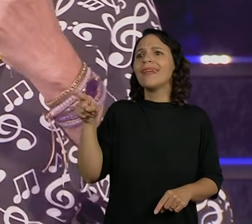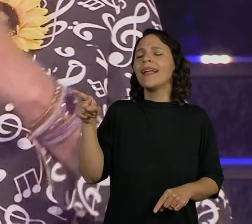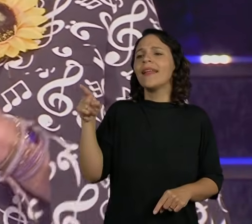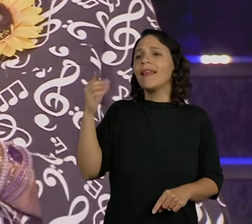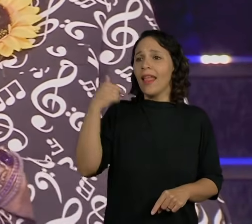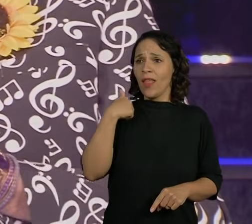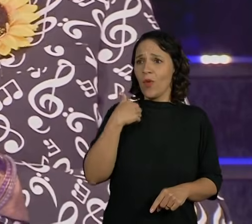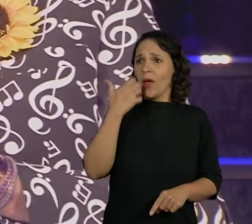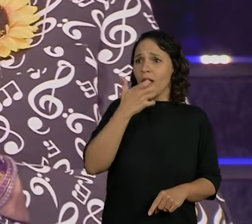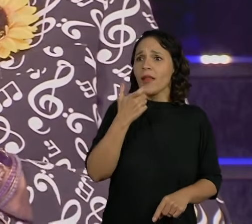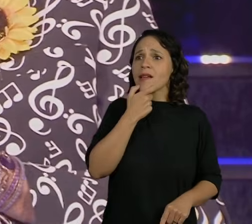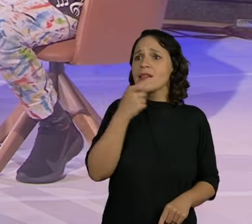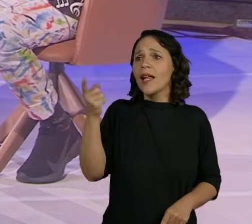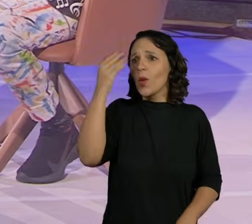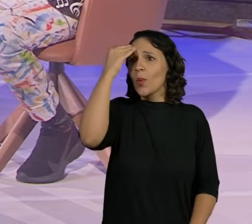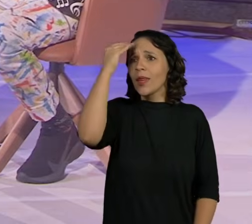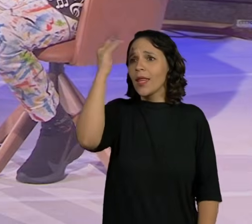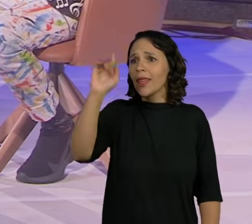inglês que eu fiz, né?